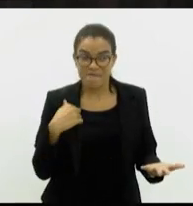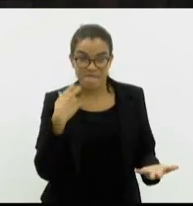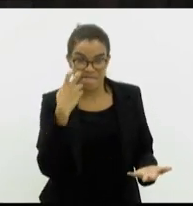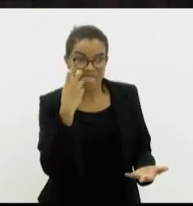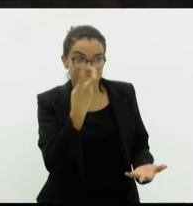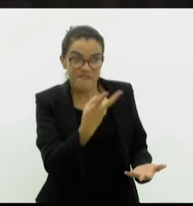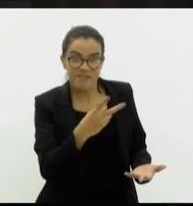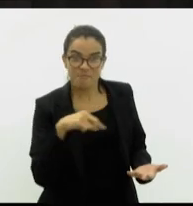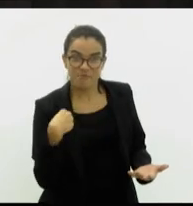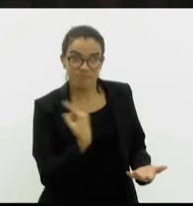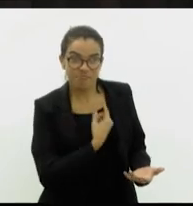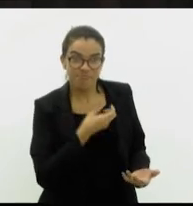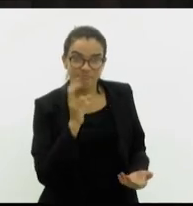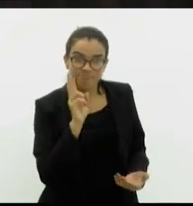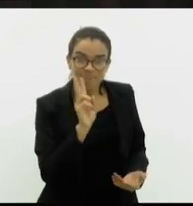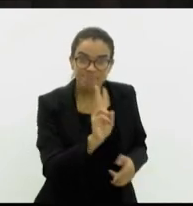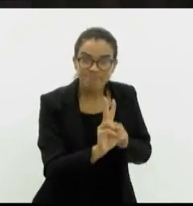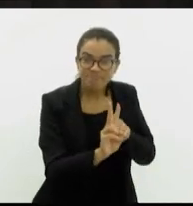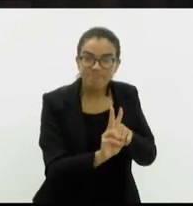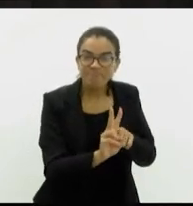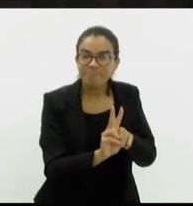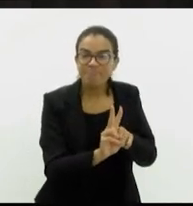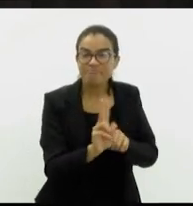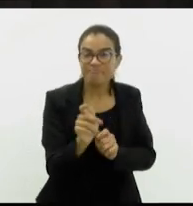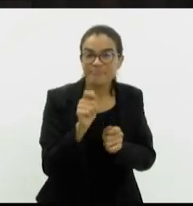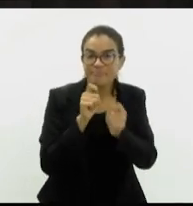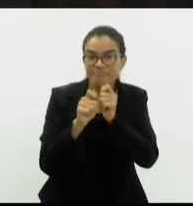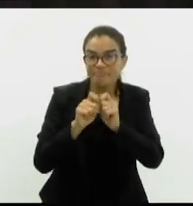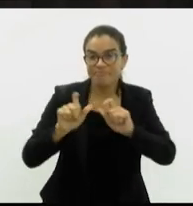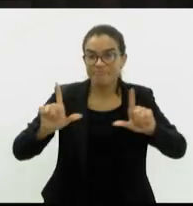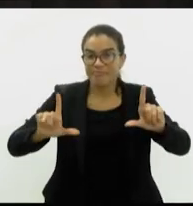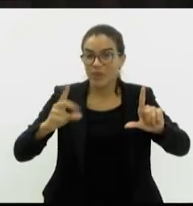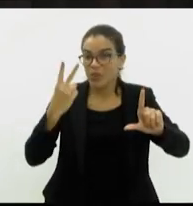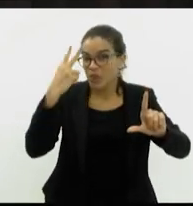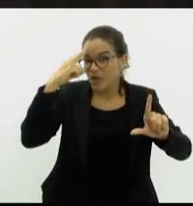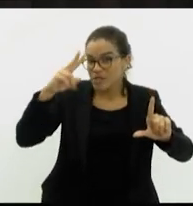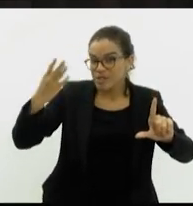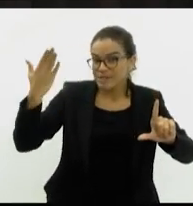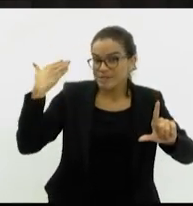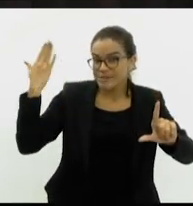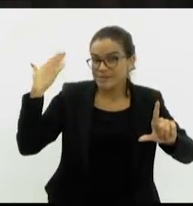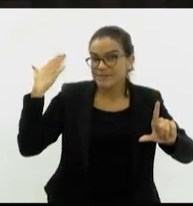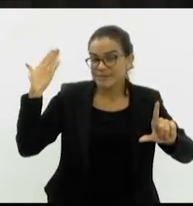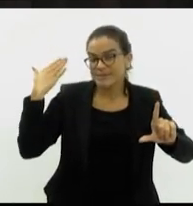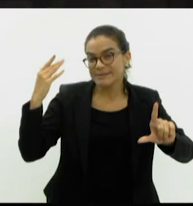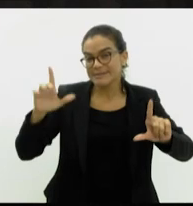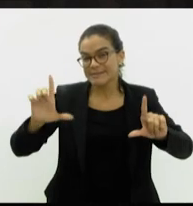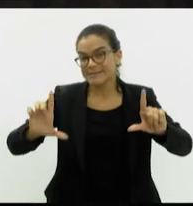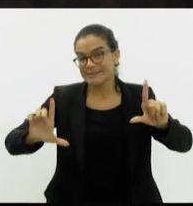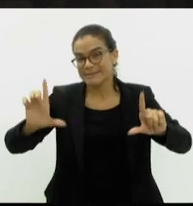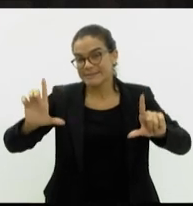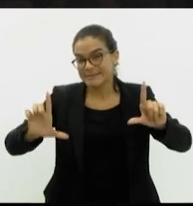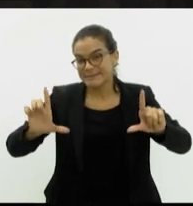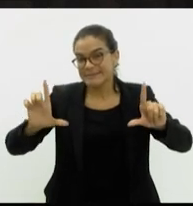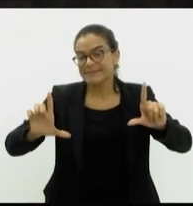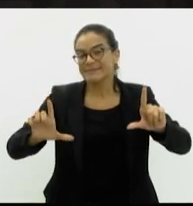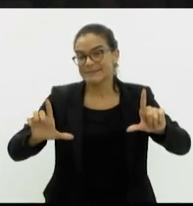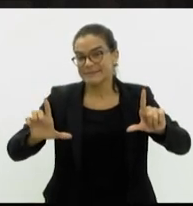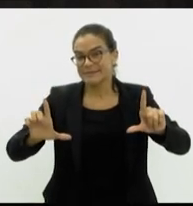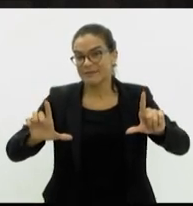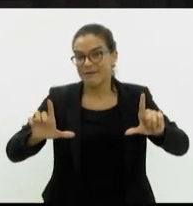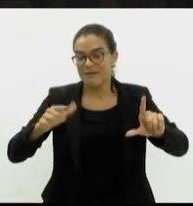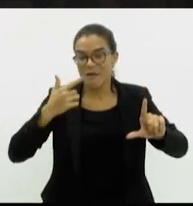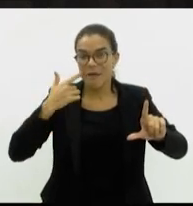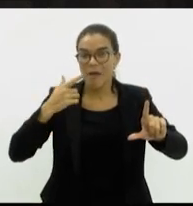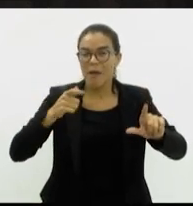vimos na há dois dias atrás né com tudo que